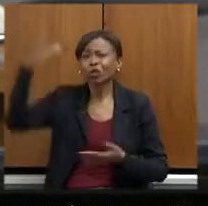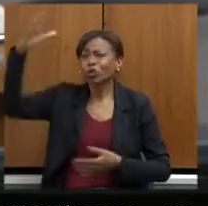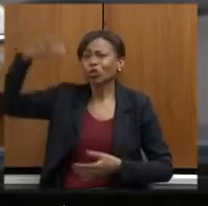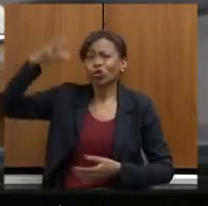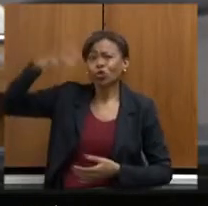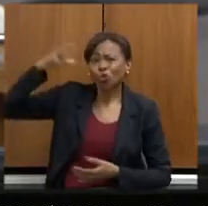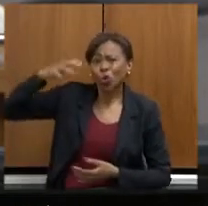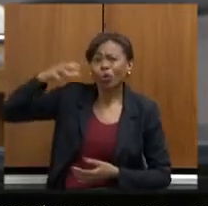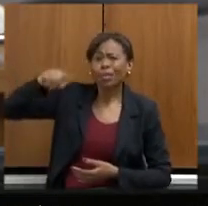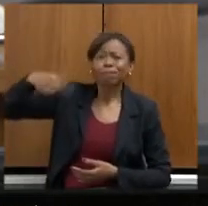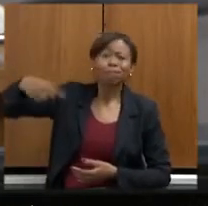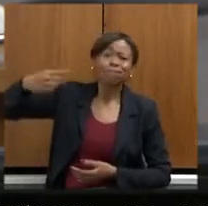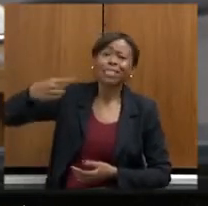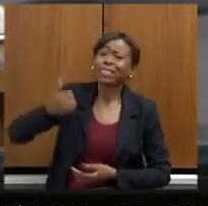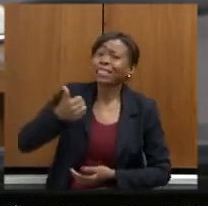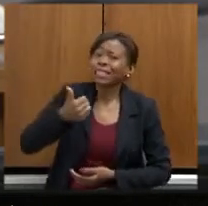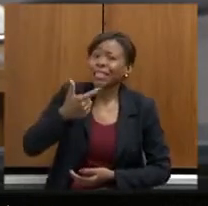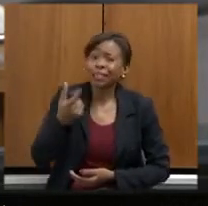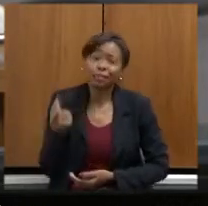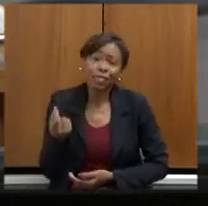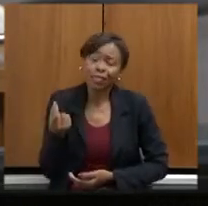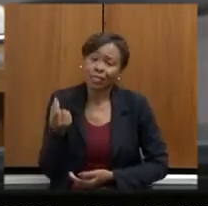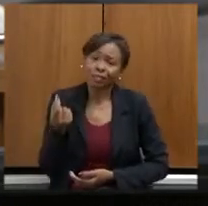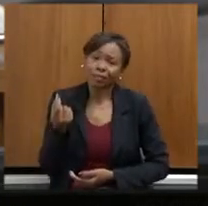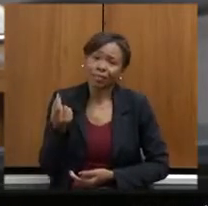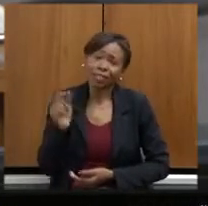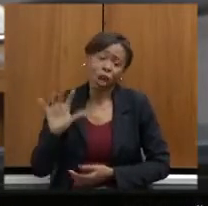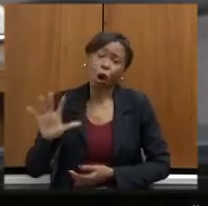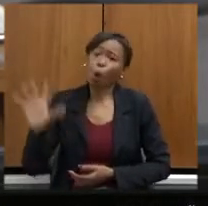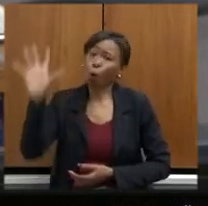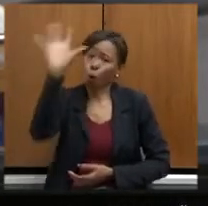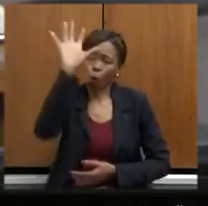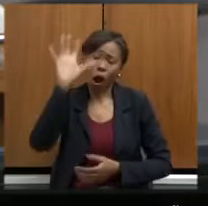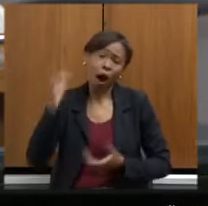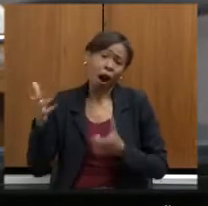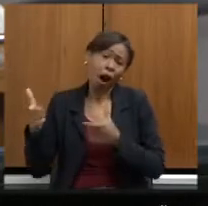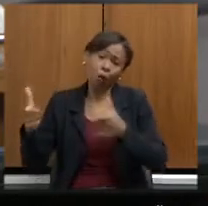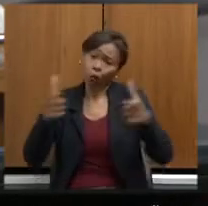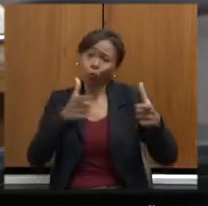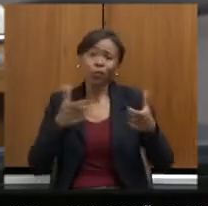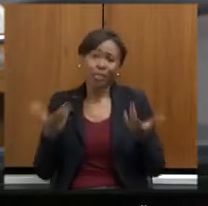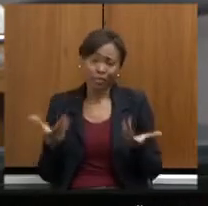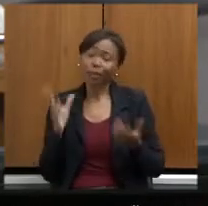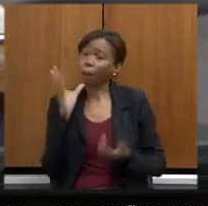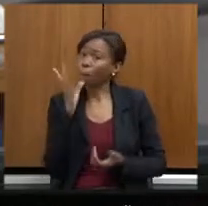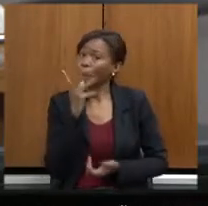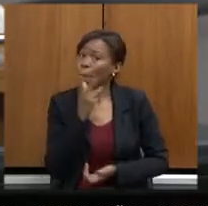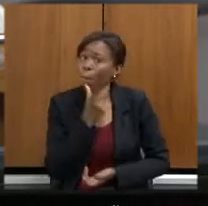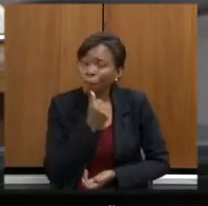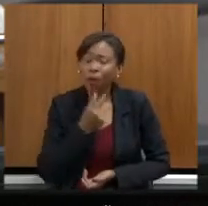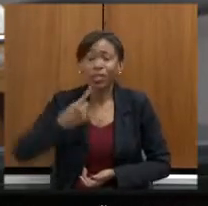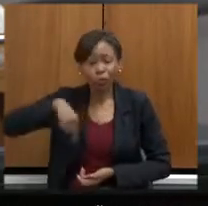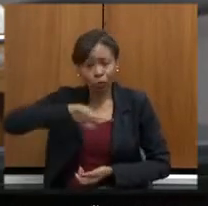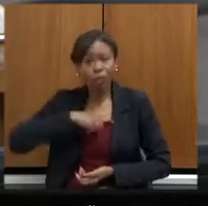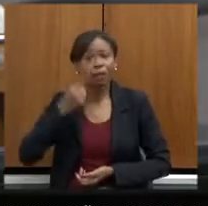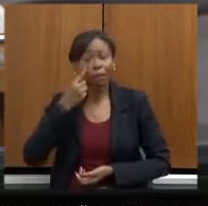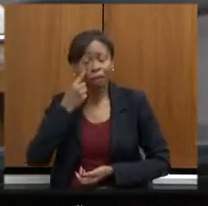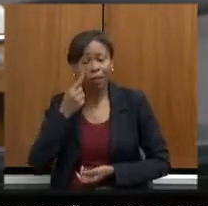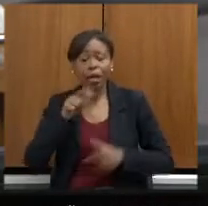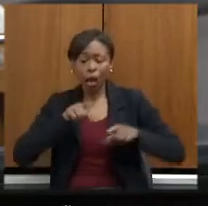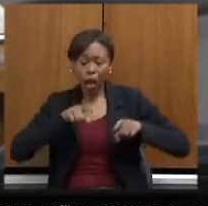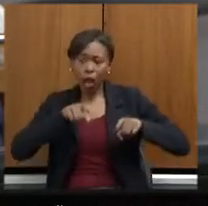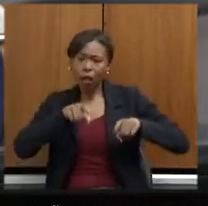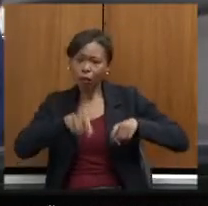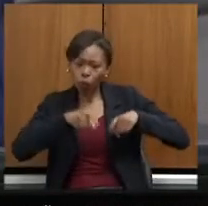você vê uma propriedade hoje que tem ligação potencial dela e uma que não tem é uma coisa absurda como que é diferente né